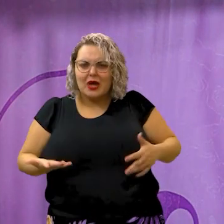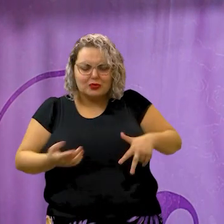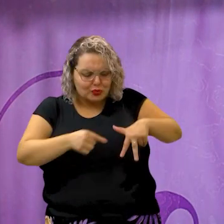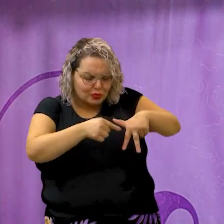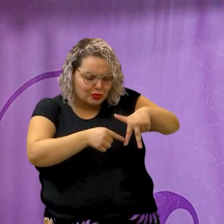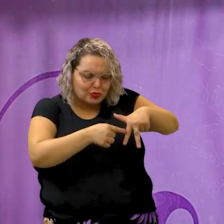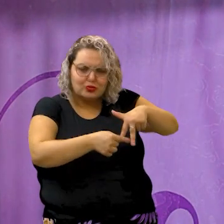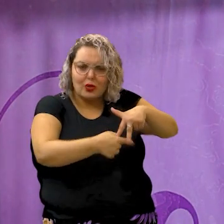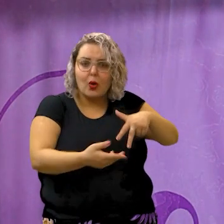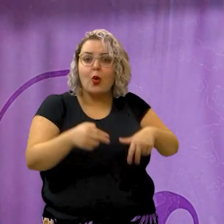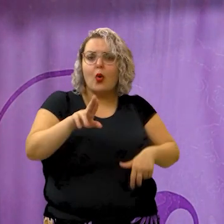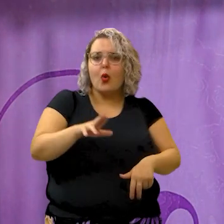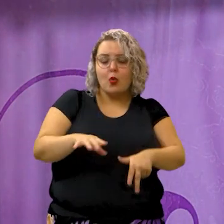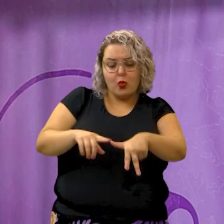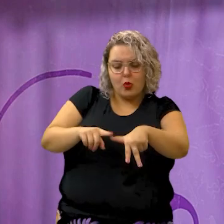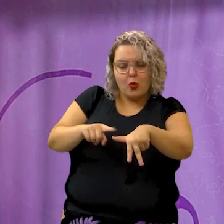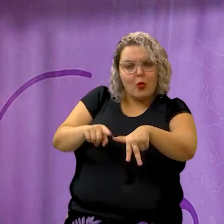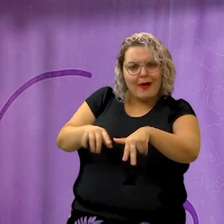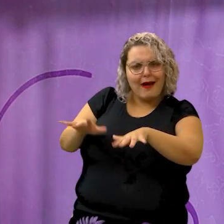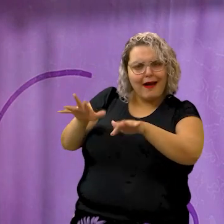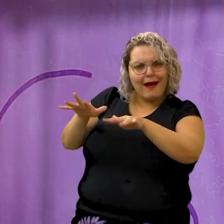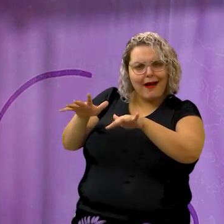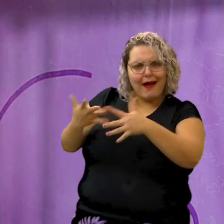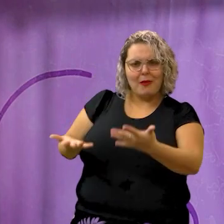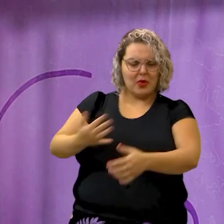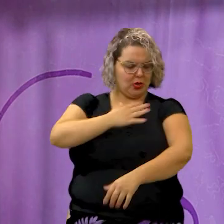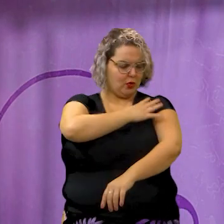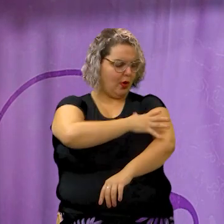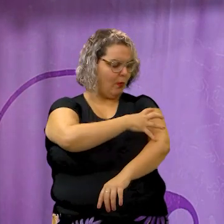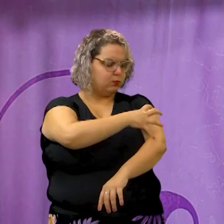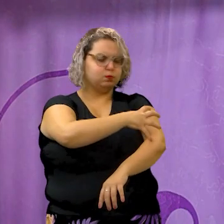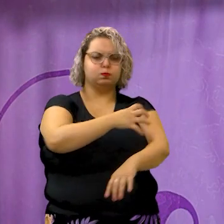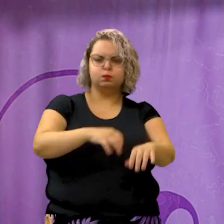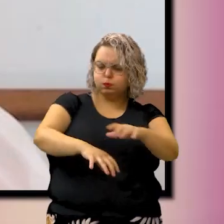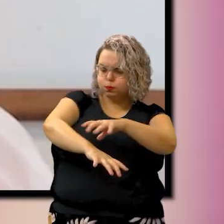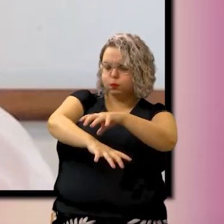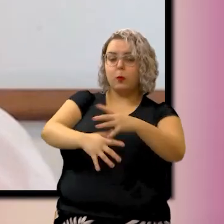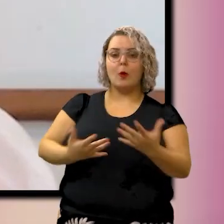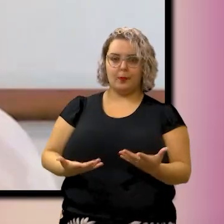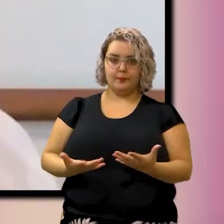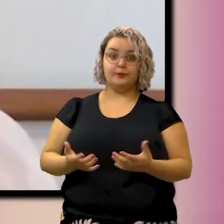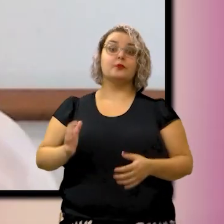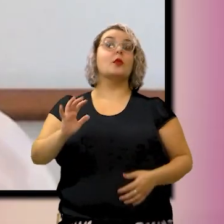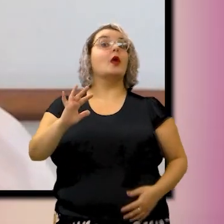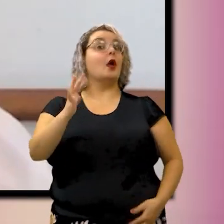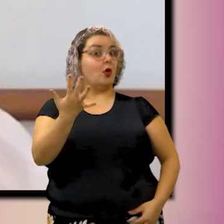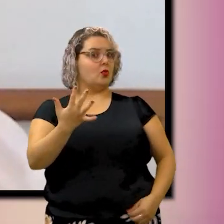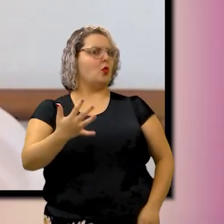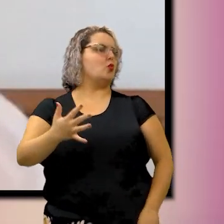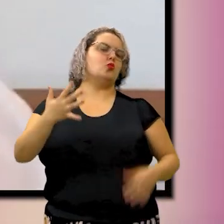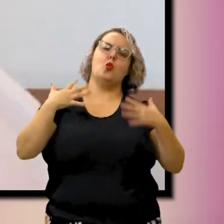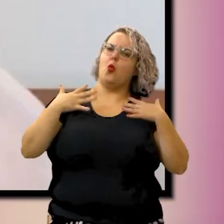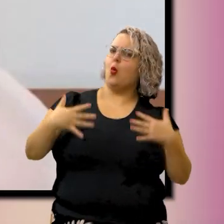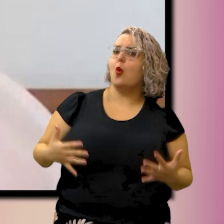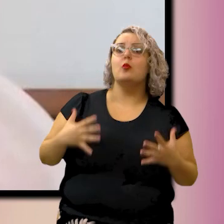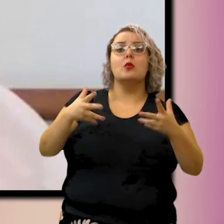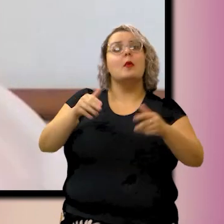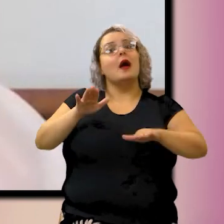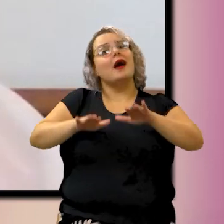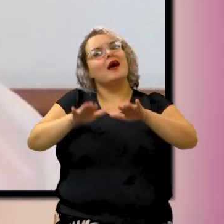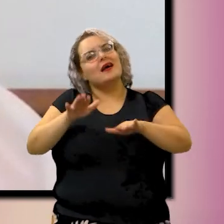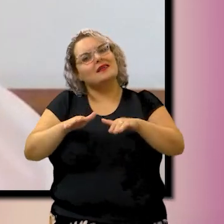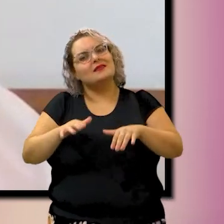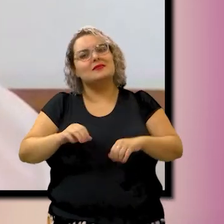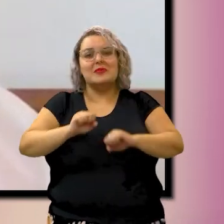também, ou as mãos também podem ficar inchadas, os braços? Isso acontece no corpo todo. Às vezes é um pouco